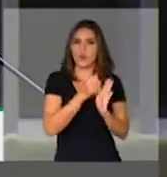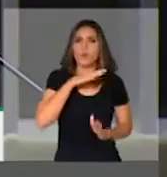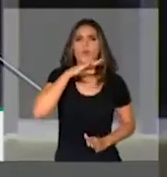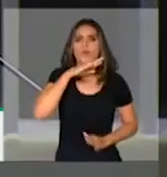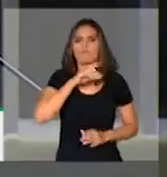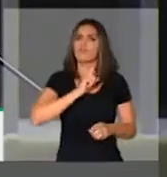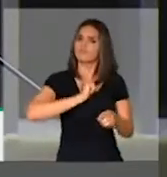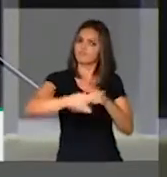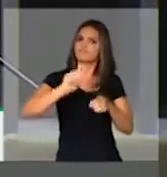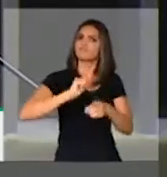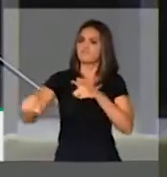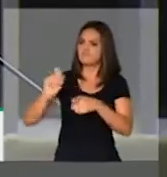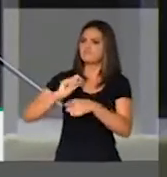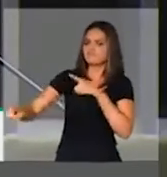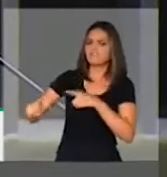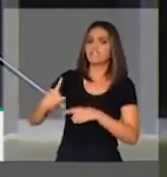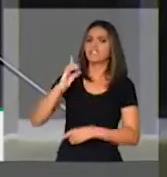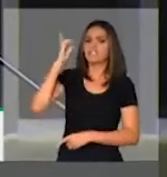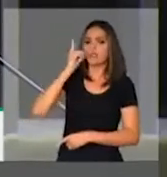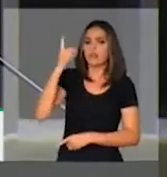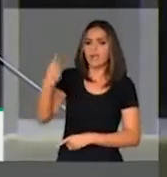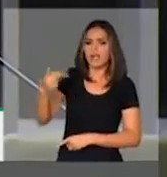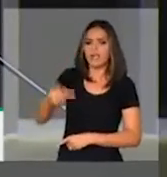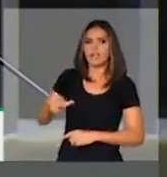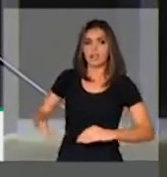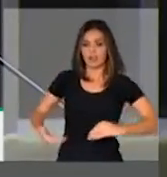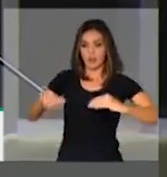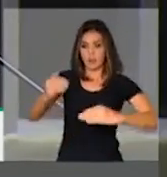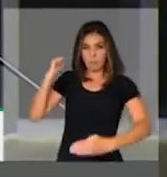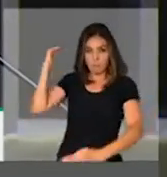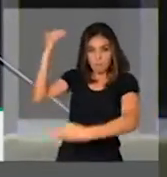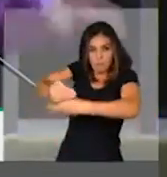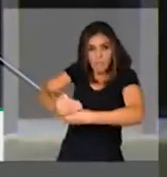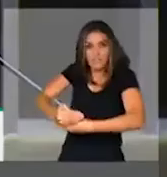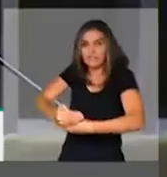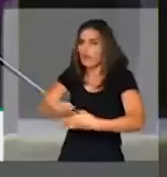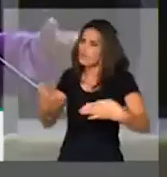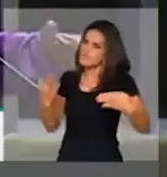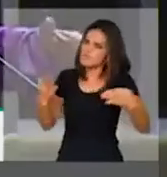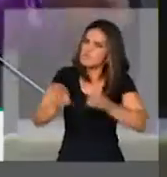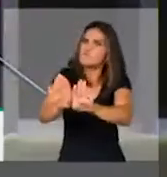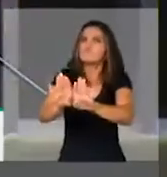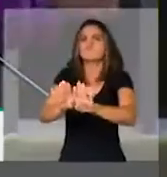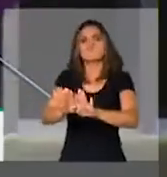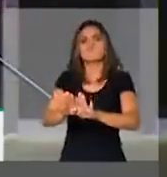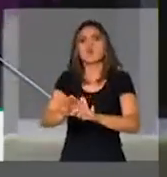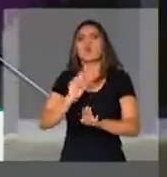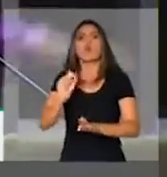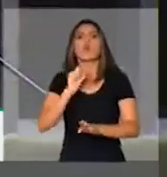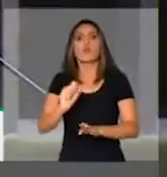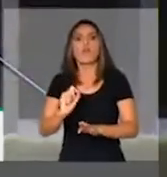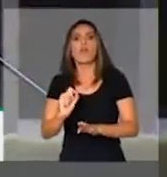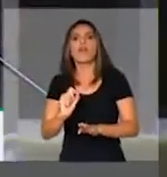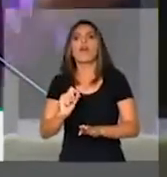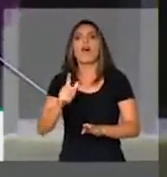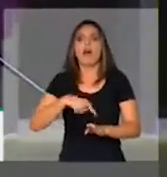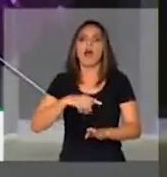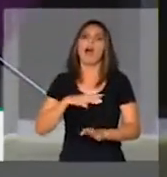cassou mandatos nesta casa, fechou este parlamento, e é melhor de todos os